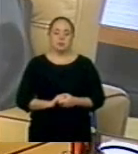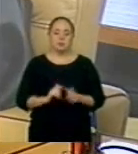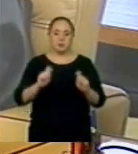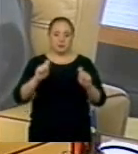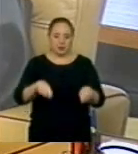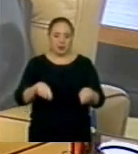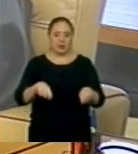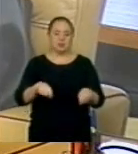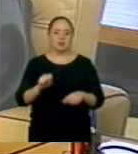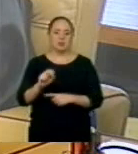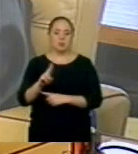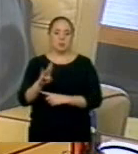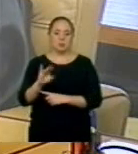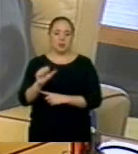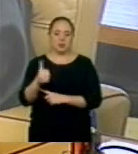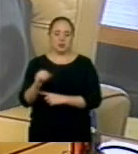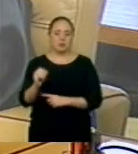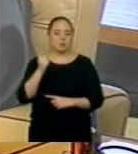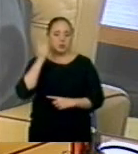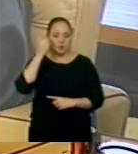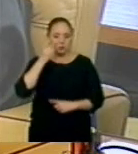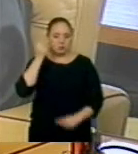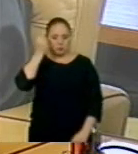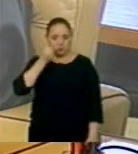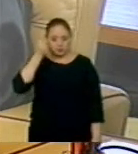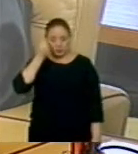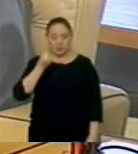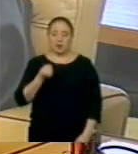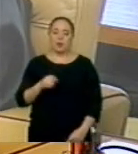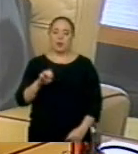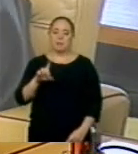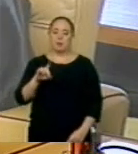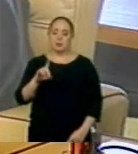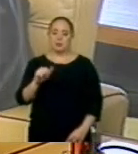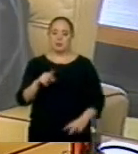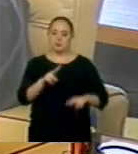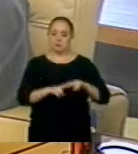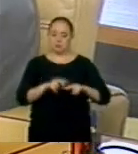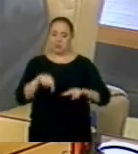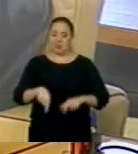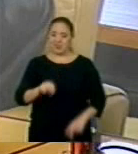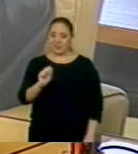parlamentar às medidas penais alternativas à prisão, este